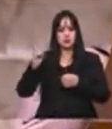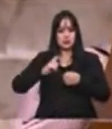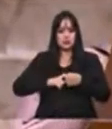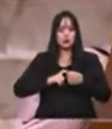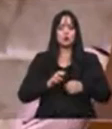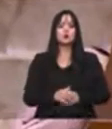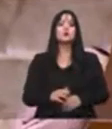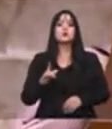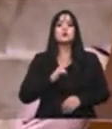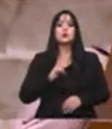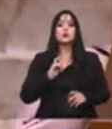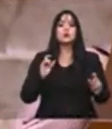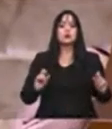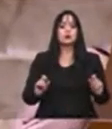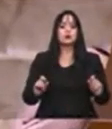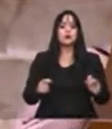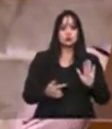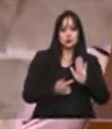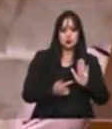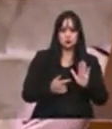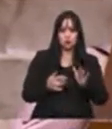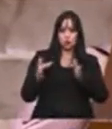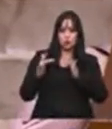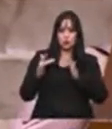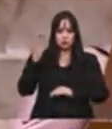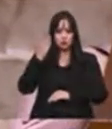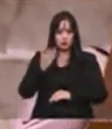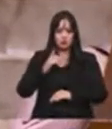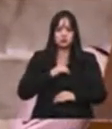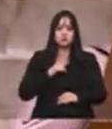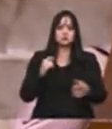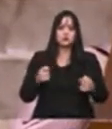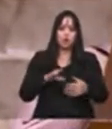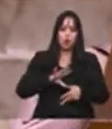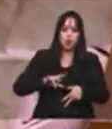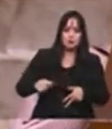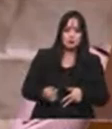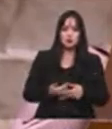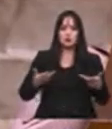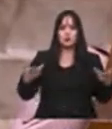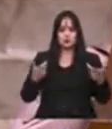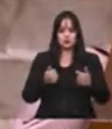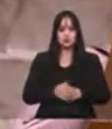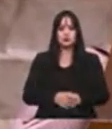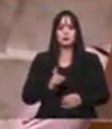Fidelização, restou devidamente demonstrado o lastro probatório indispensável à corrupção